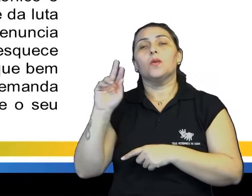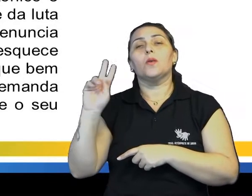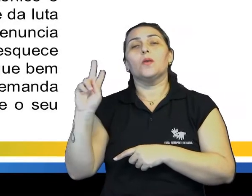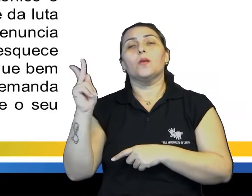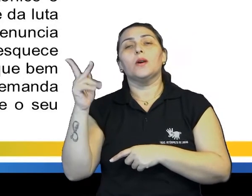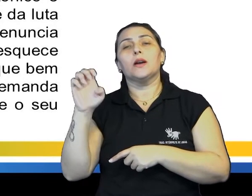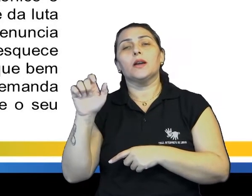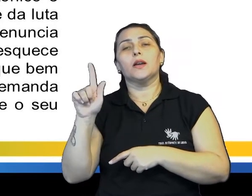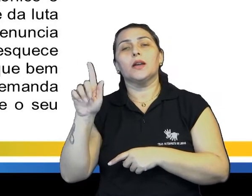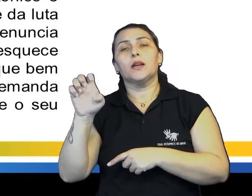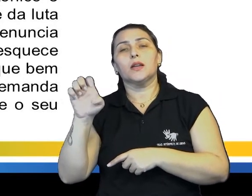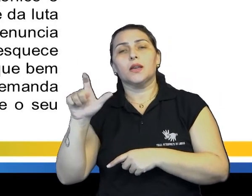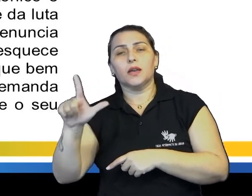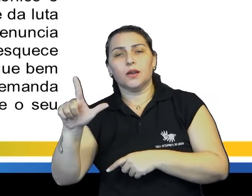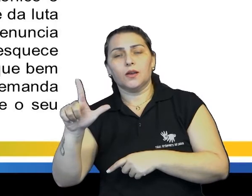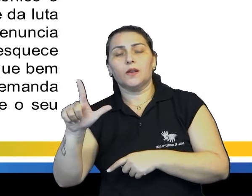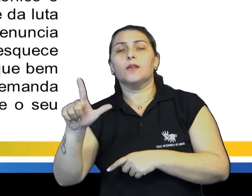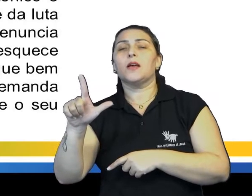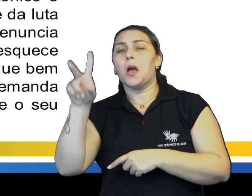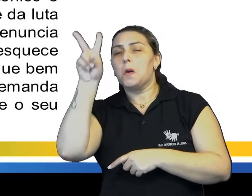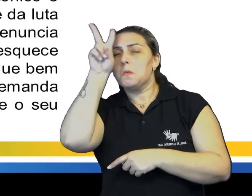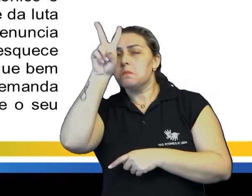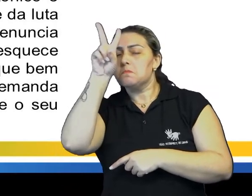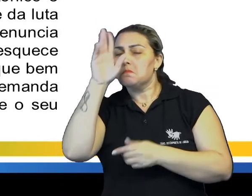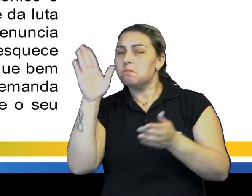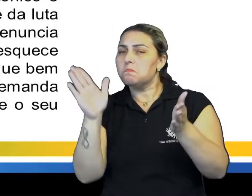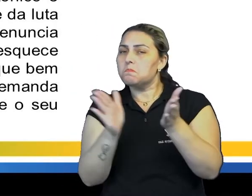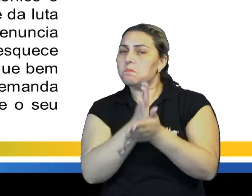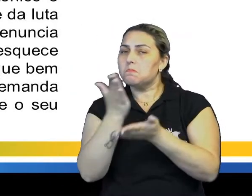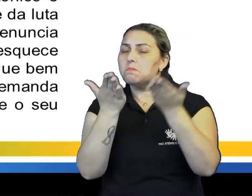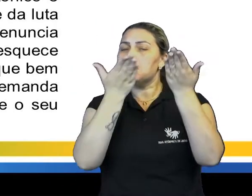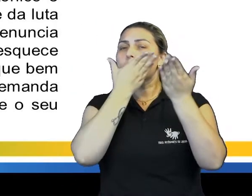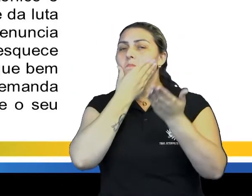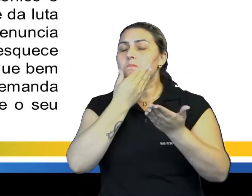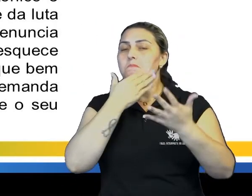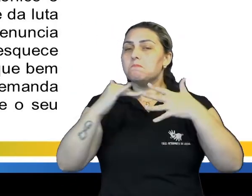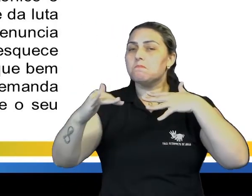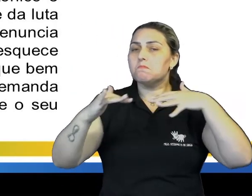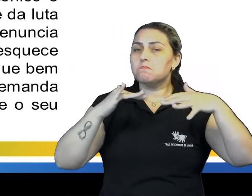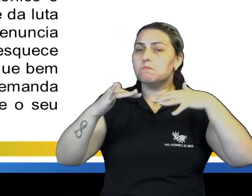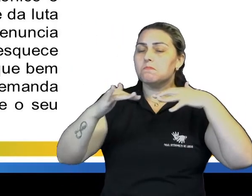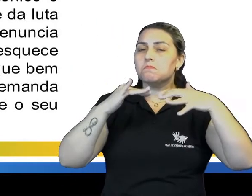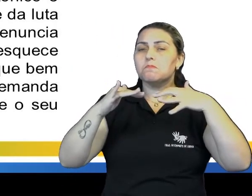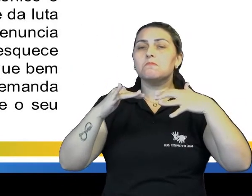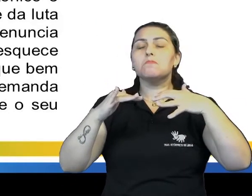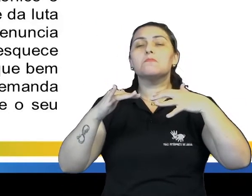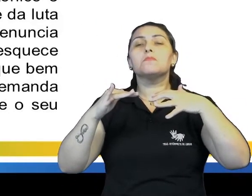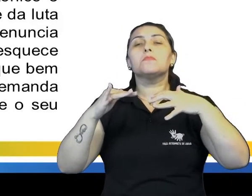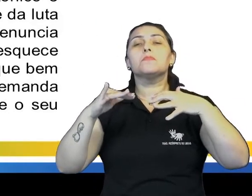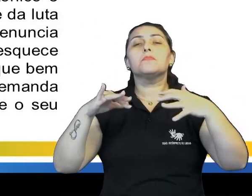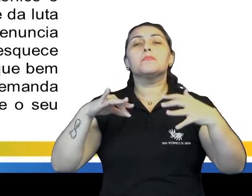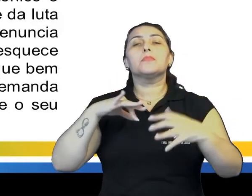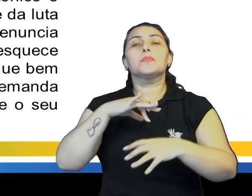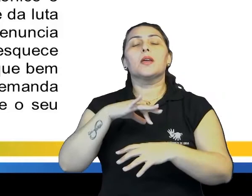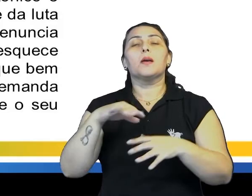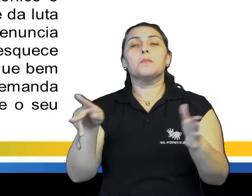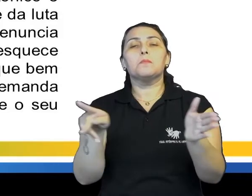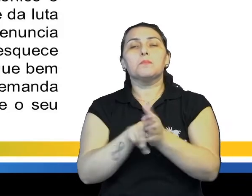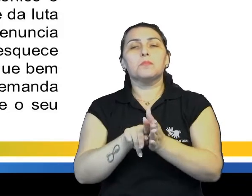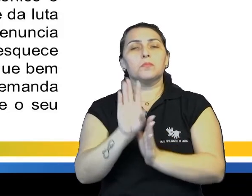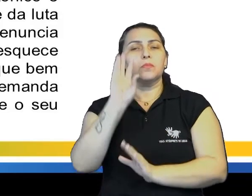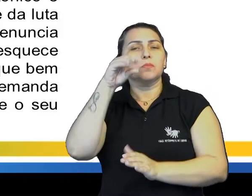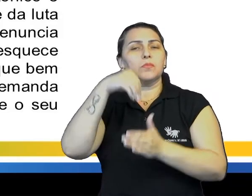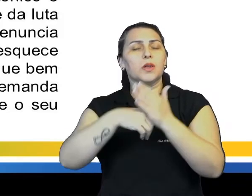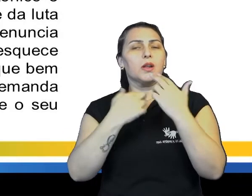é o homem fenomênico que está na história, né, que está em movimento, o espírito do homem está na sua essência, na